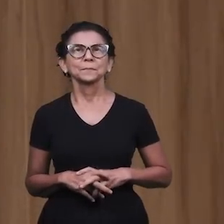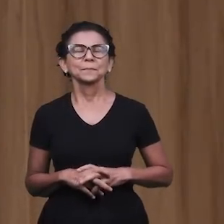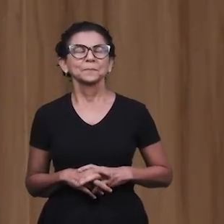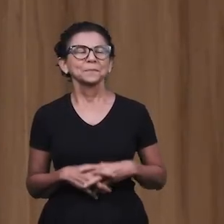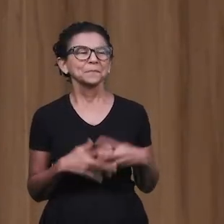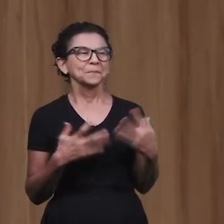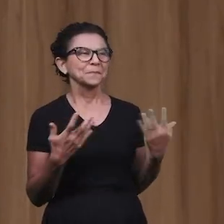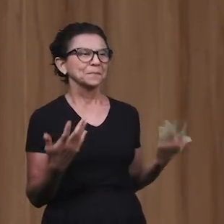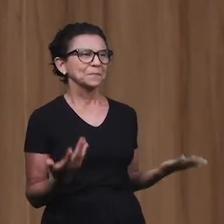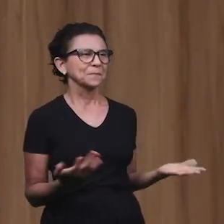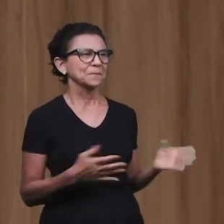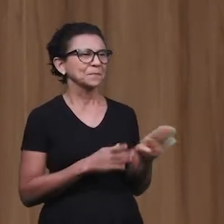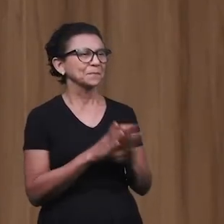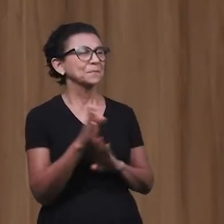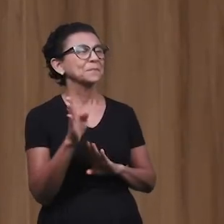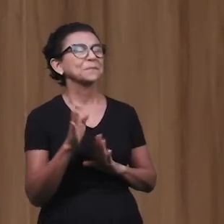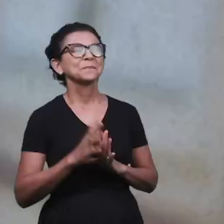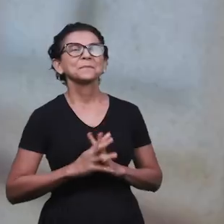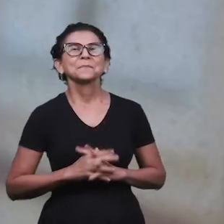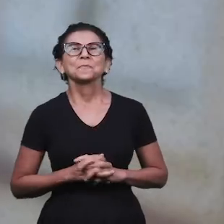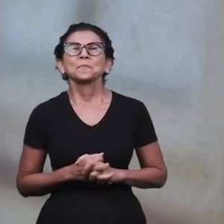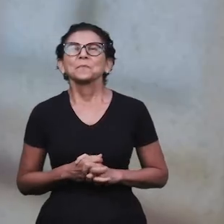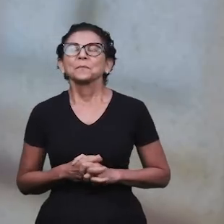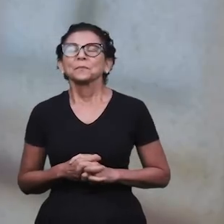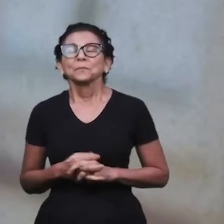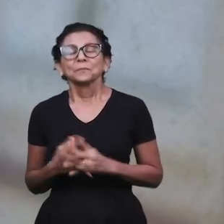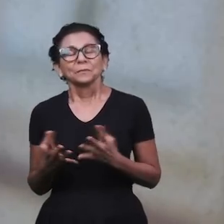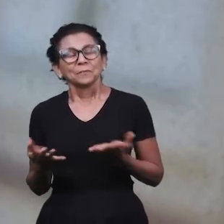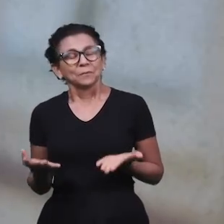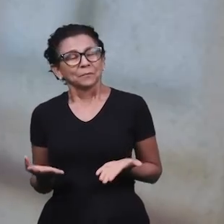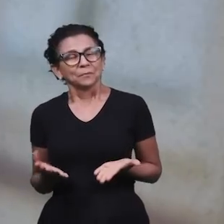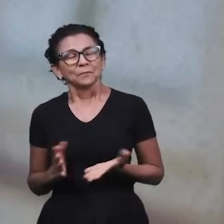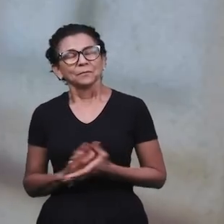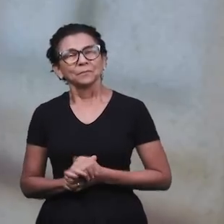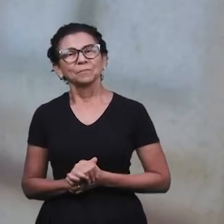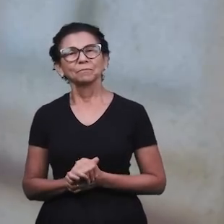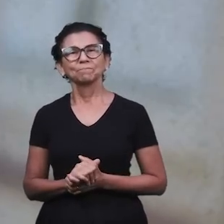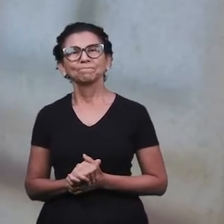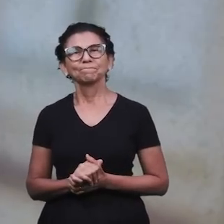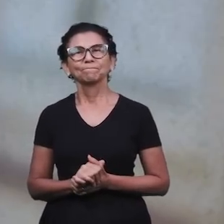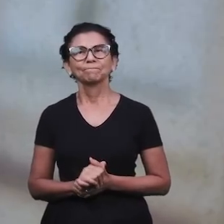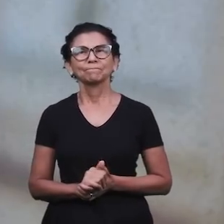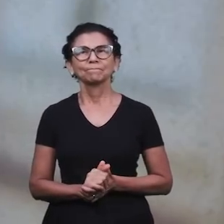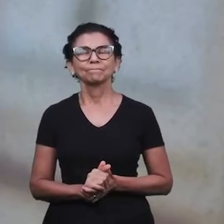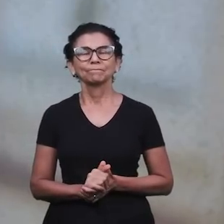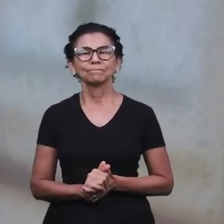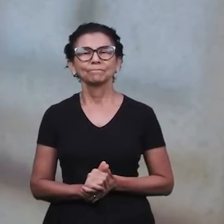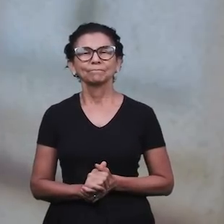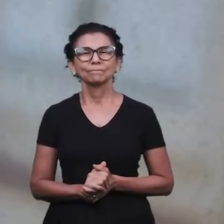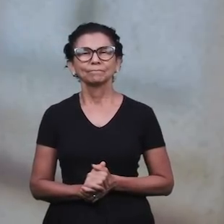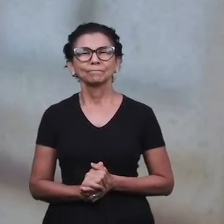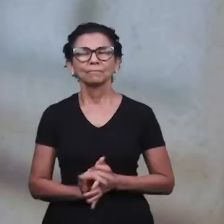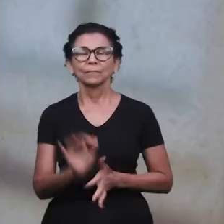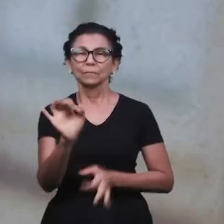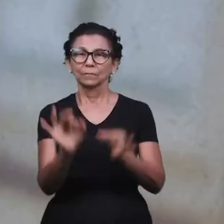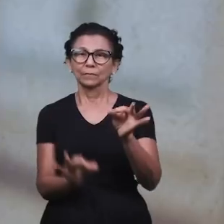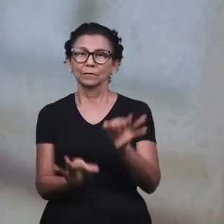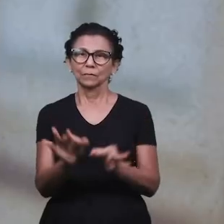considerações finais, doutor Isaías? Rodrigo, minhas considerações finais, a justiça, nós sabemos que nem